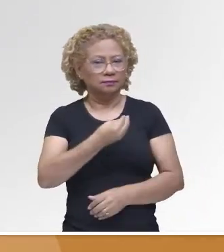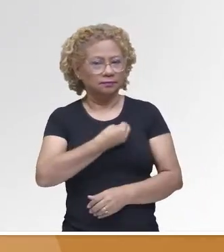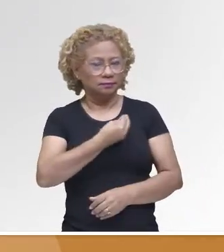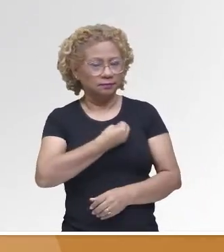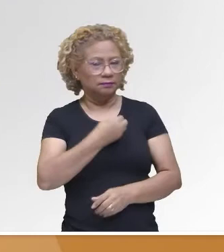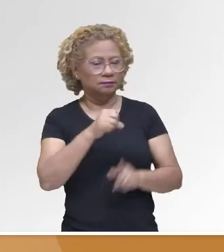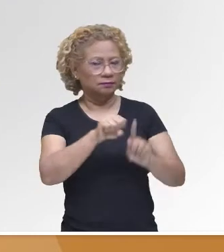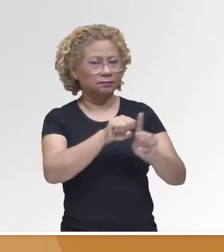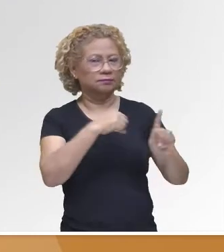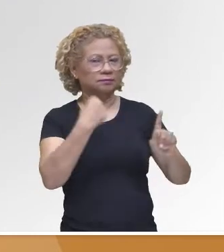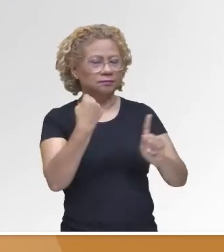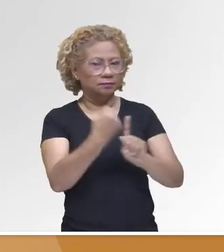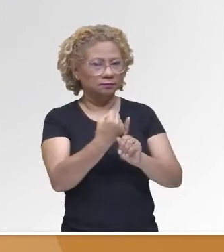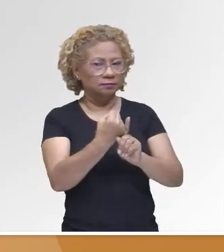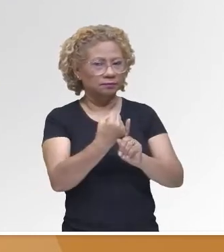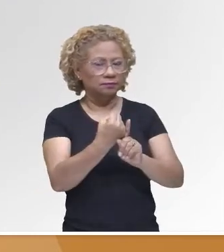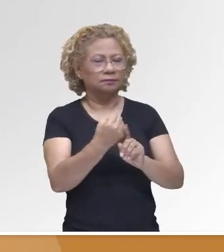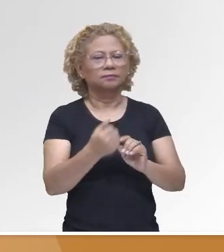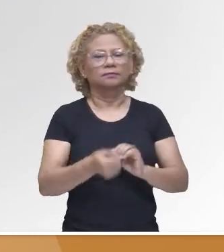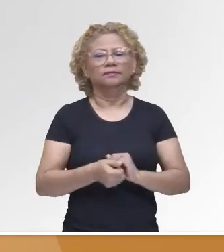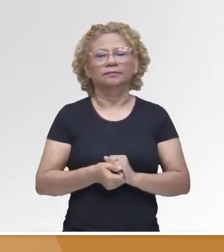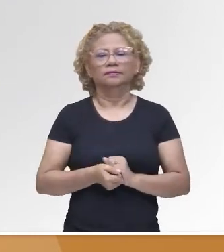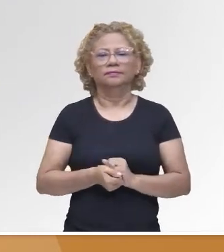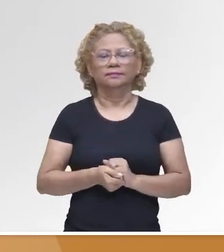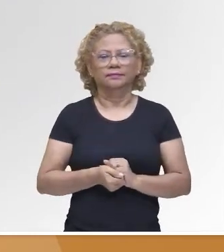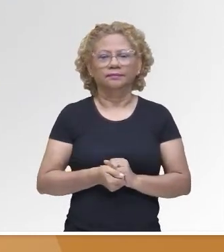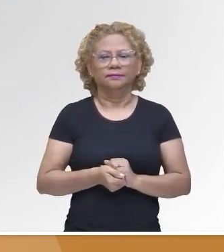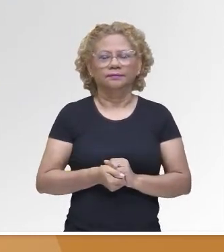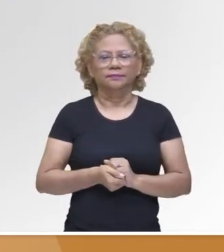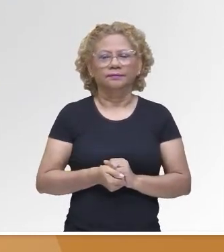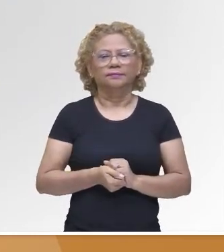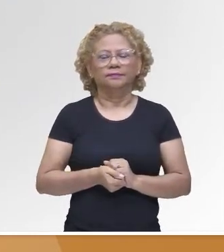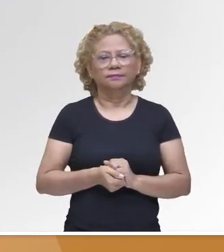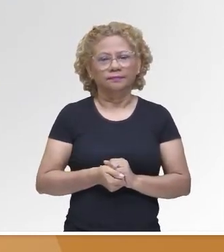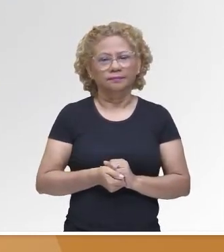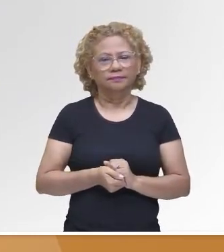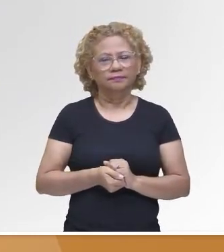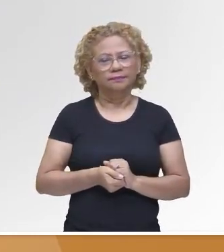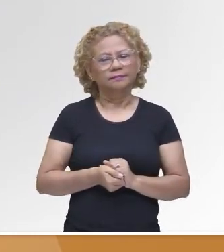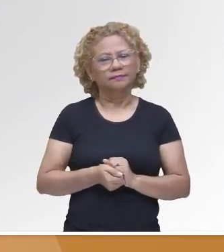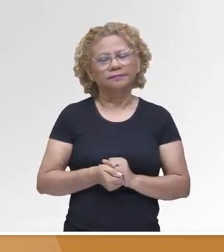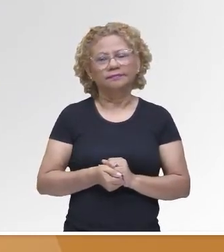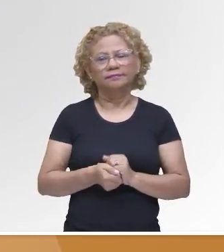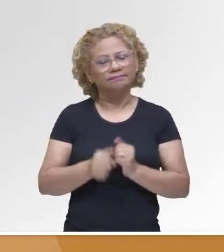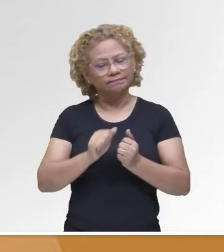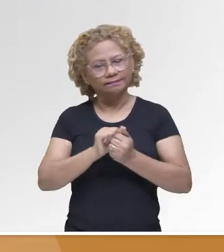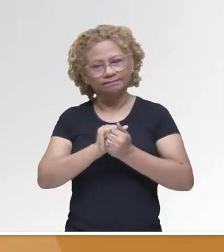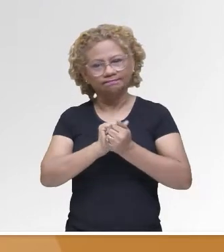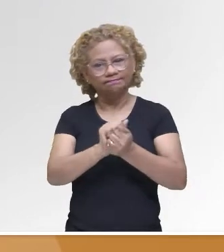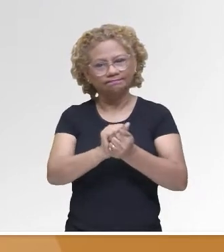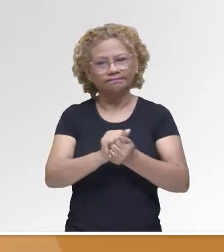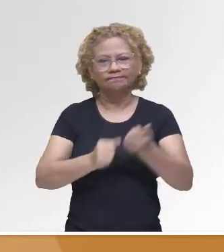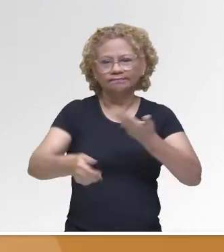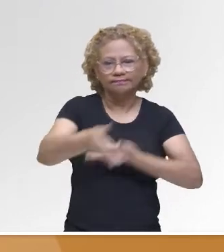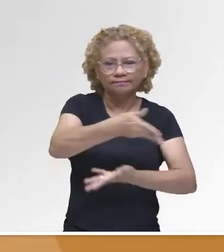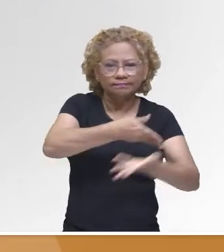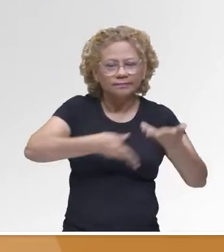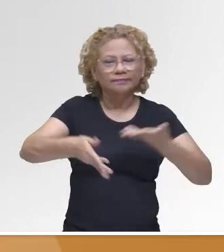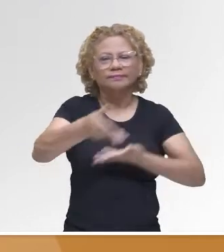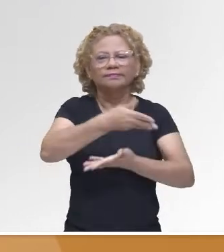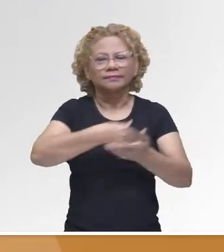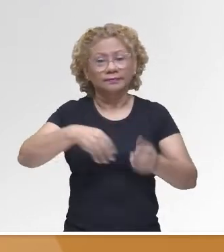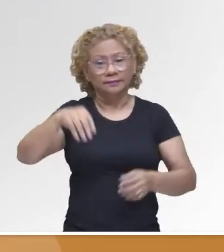convívio social, é a convivência mesmo, e dentro dessa convivência nós vamos aprendendo as